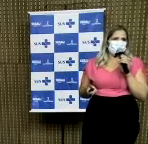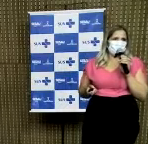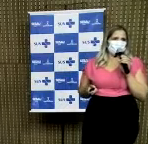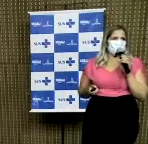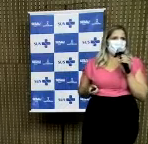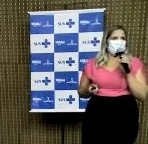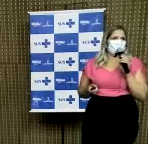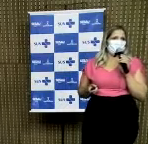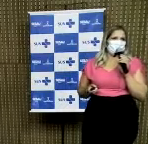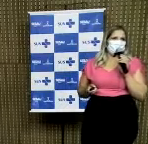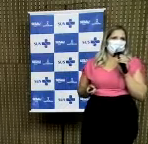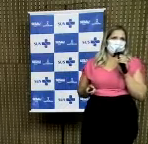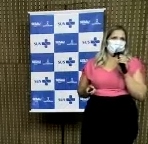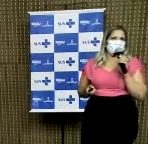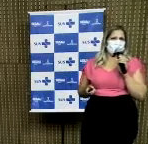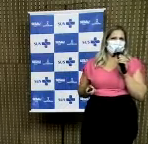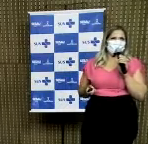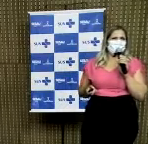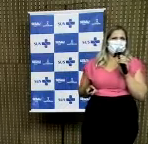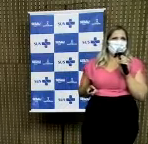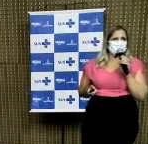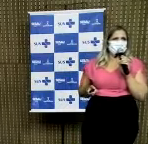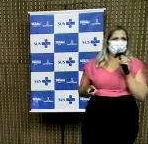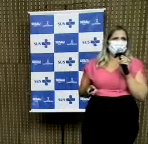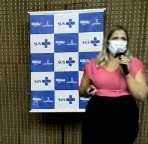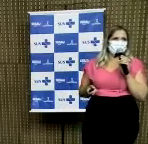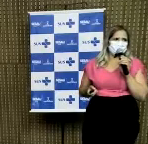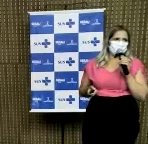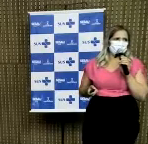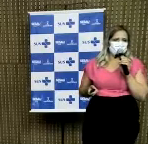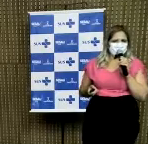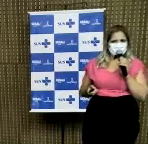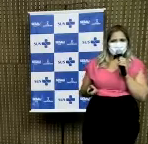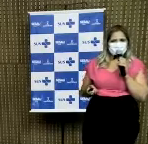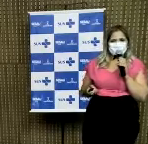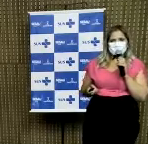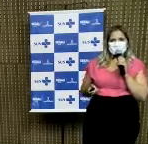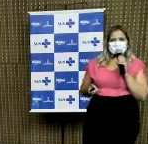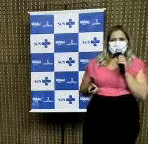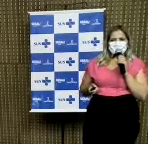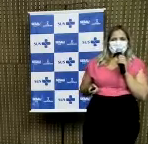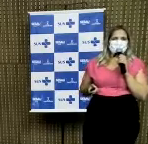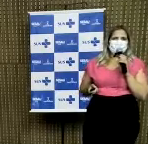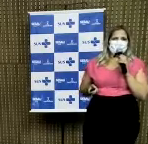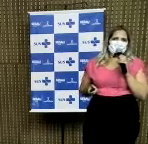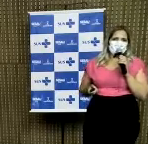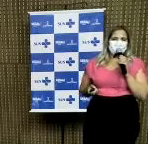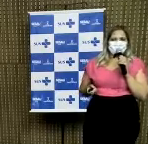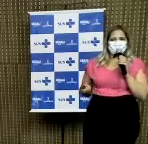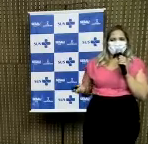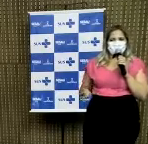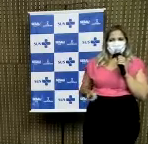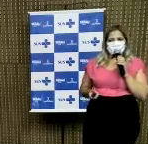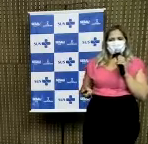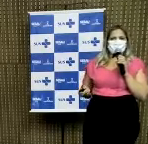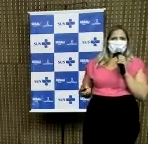A sala de vacina ficou um tempo sem funcionar, acho que uns 90 dias, por conta de estrutura mesmo. E, às vezes, morosidade mesmo